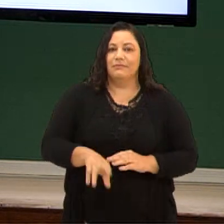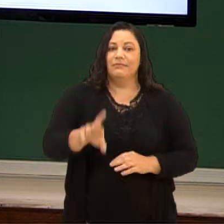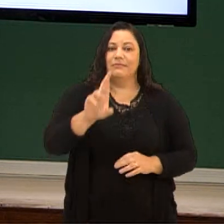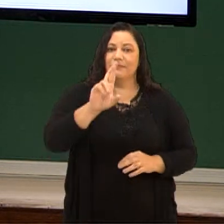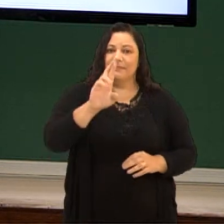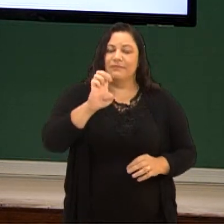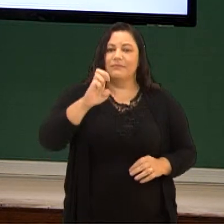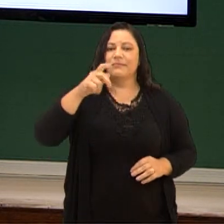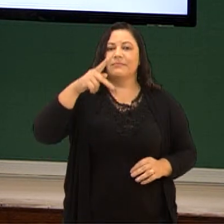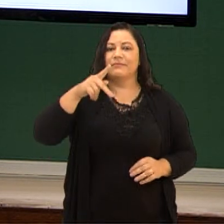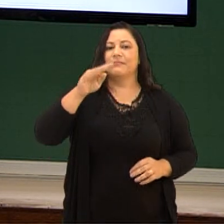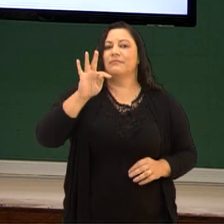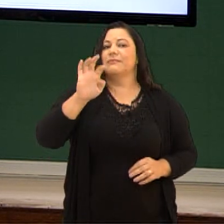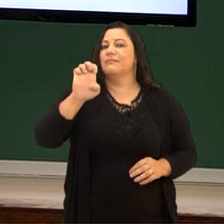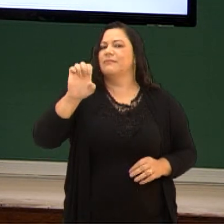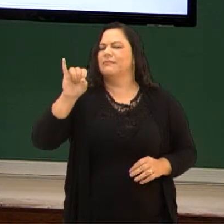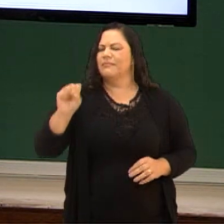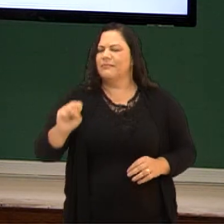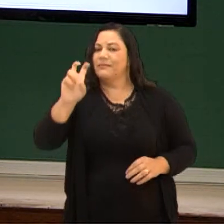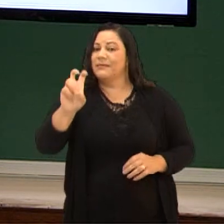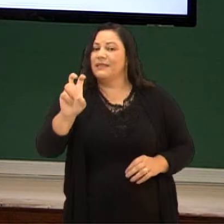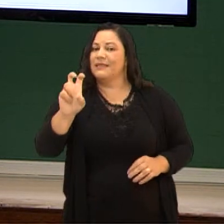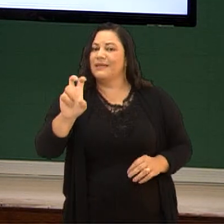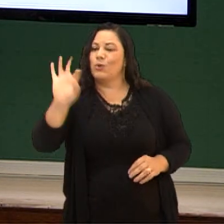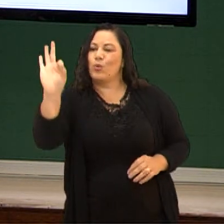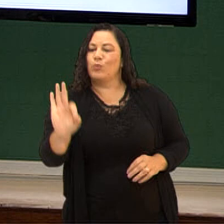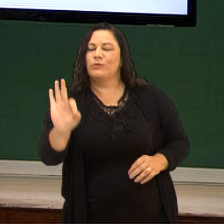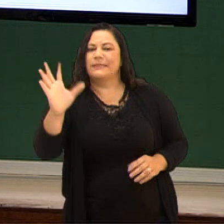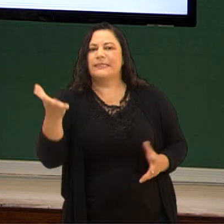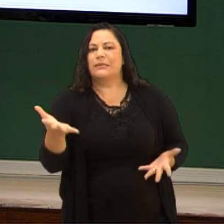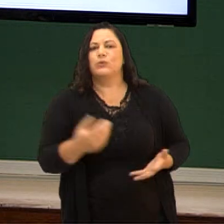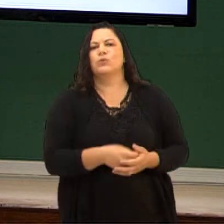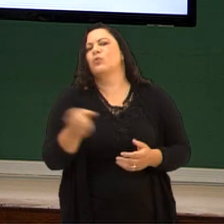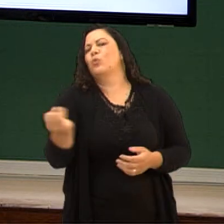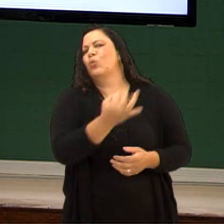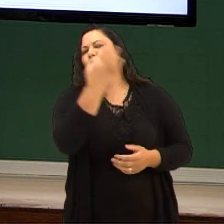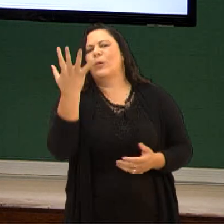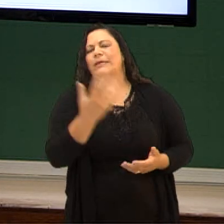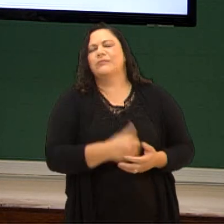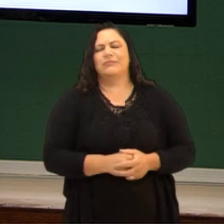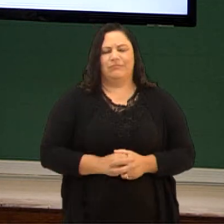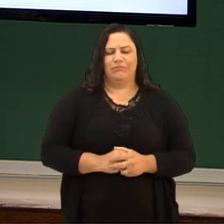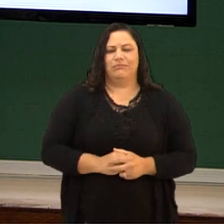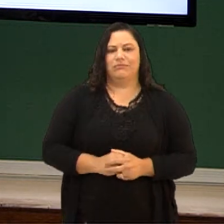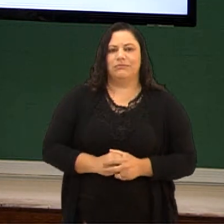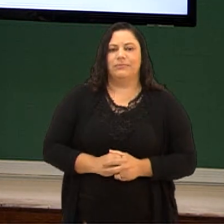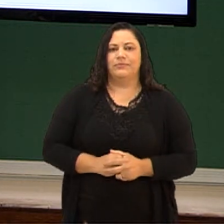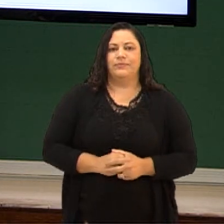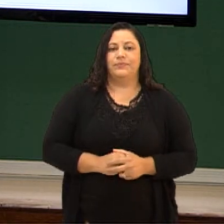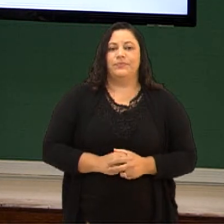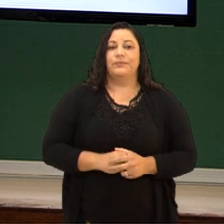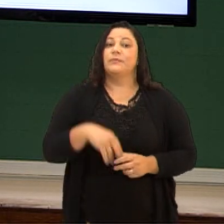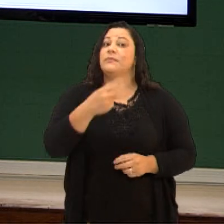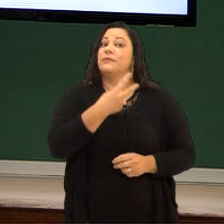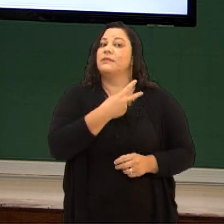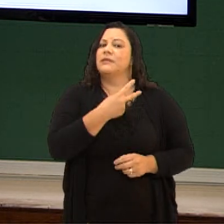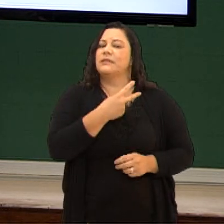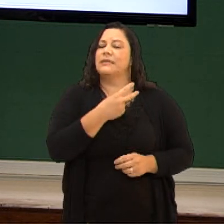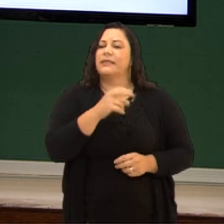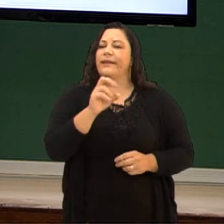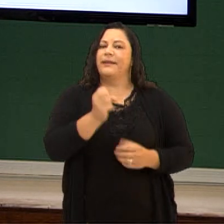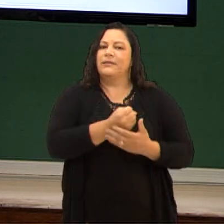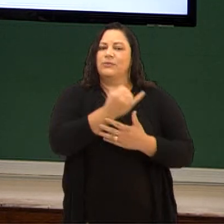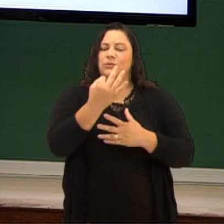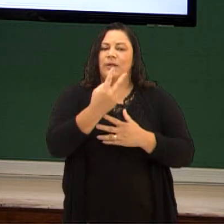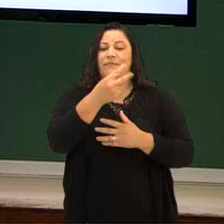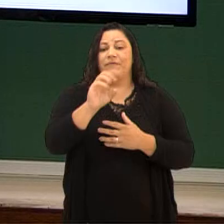répteis? 5. 5%. Quantas vezes o 5% cabe no 100? 20. Então, quer dizer que a